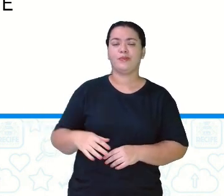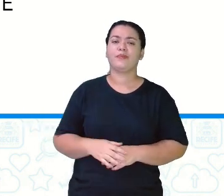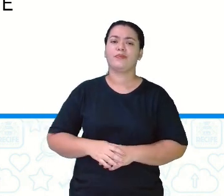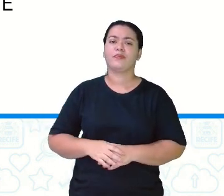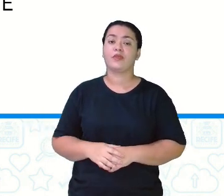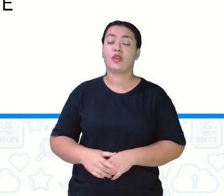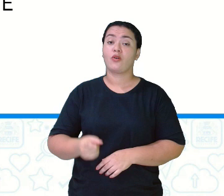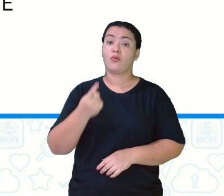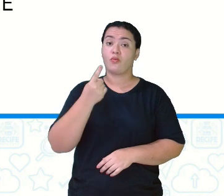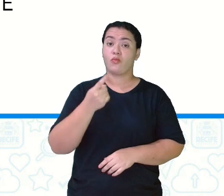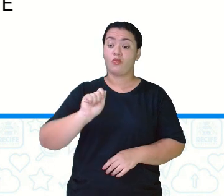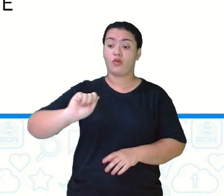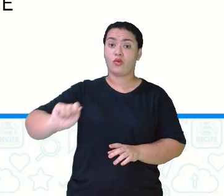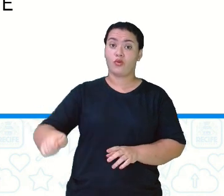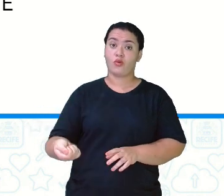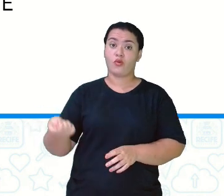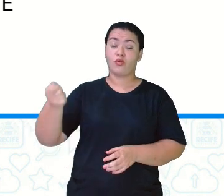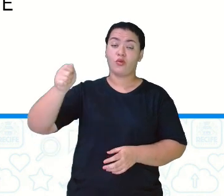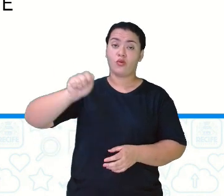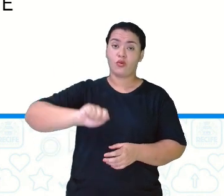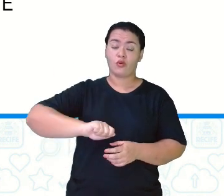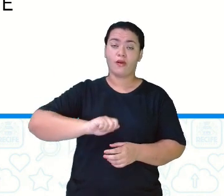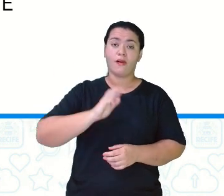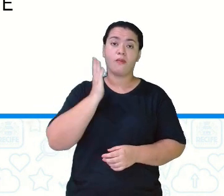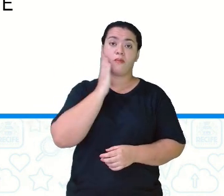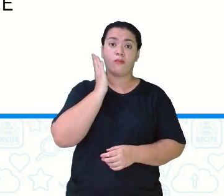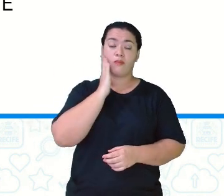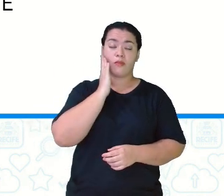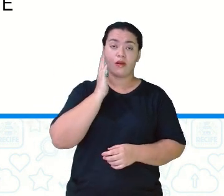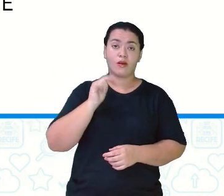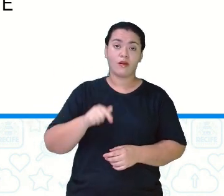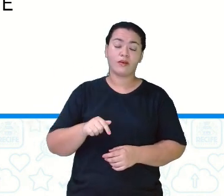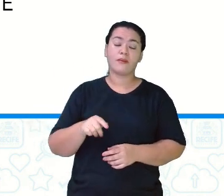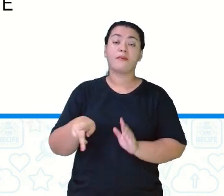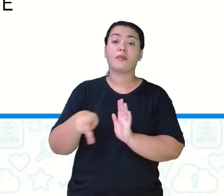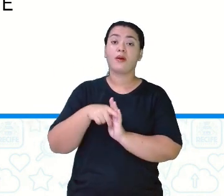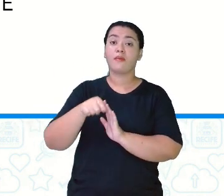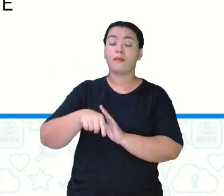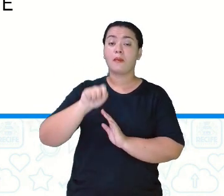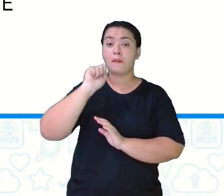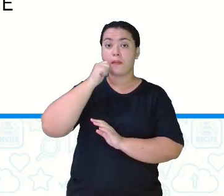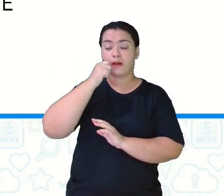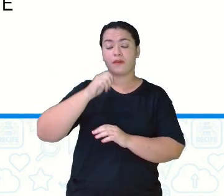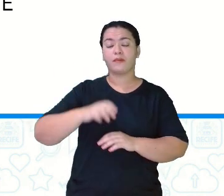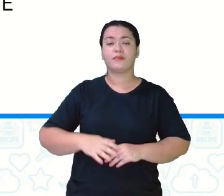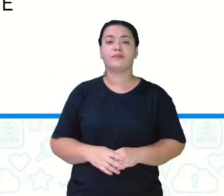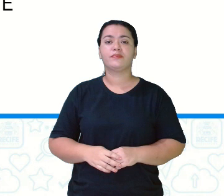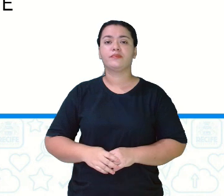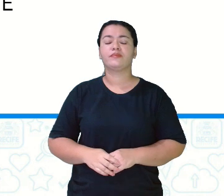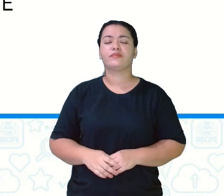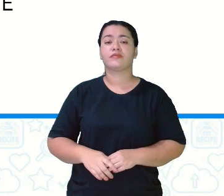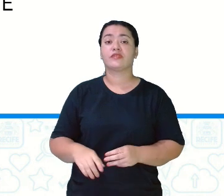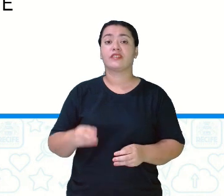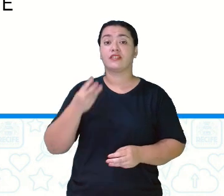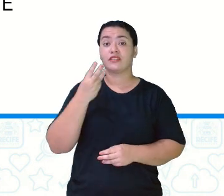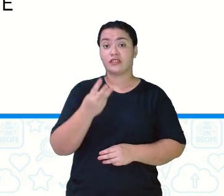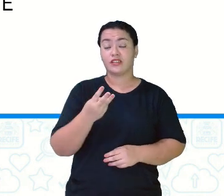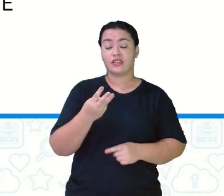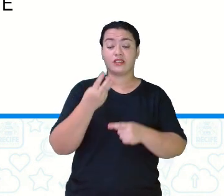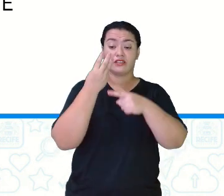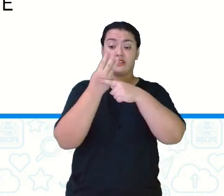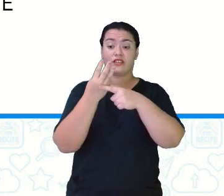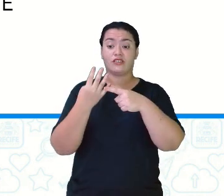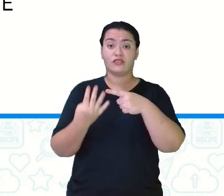1 colher de sopa de fermento para pão, 3/4 de xícara